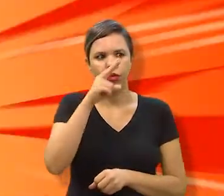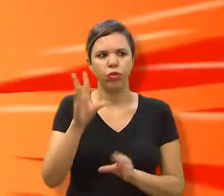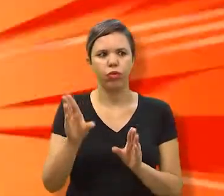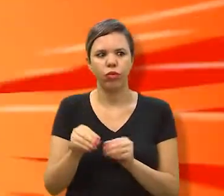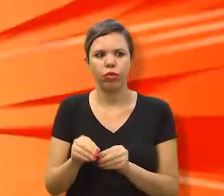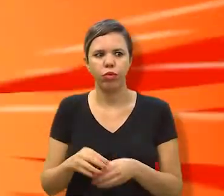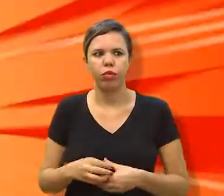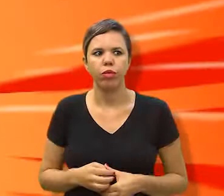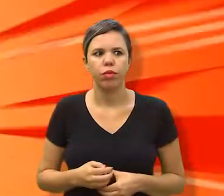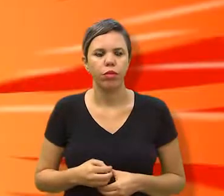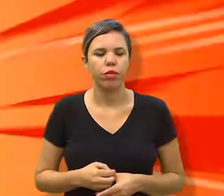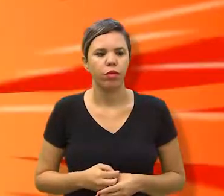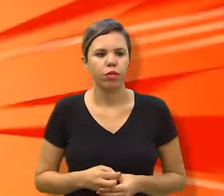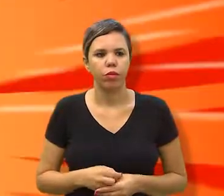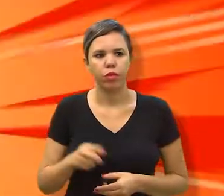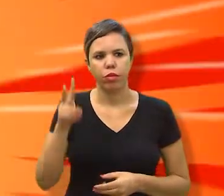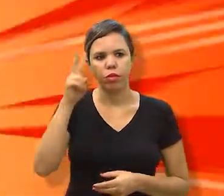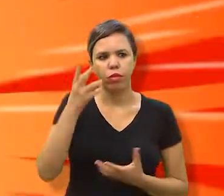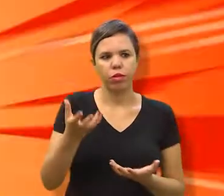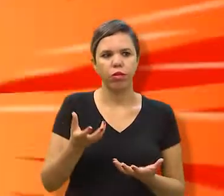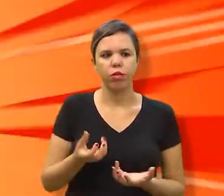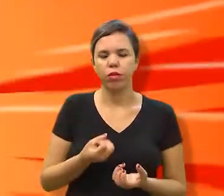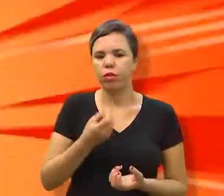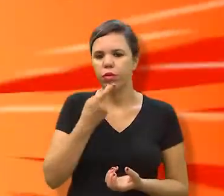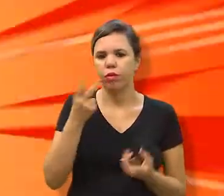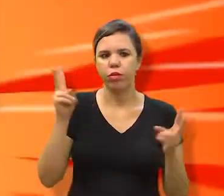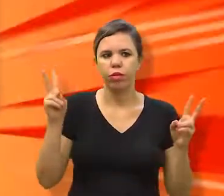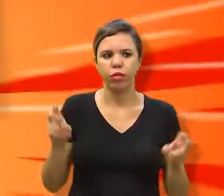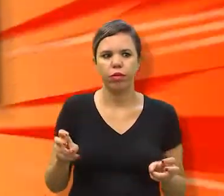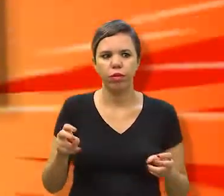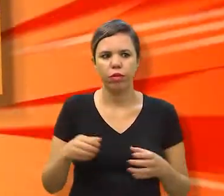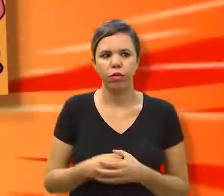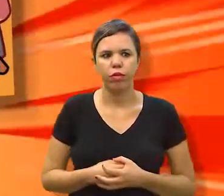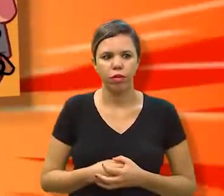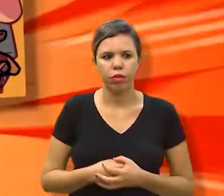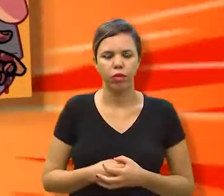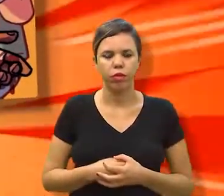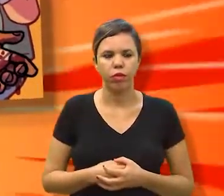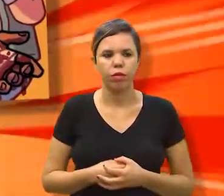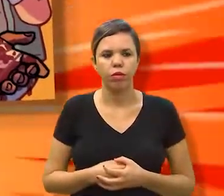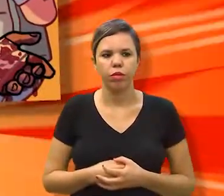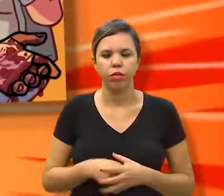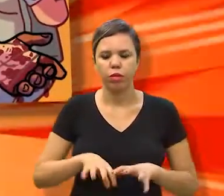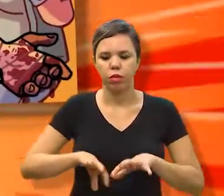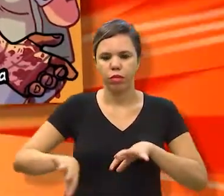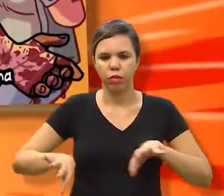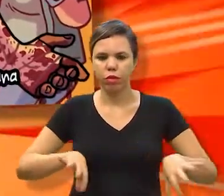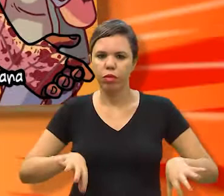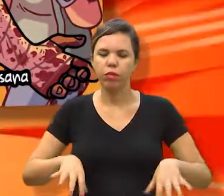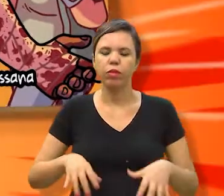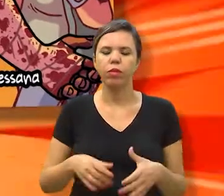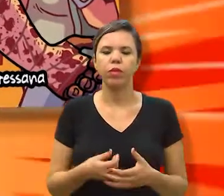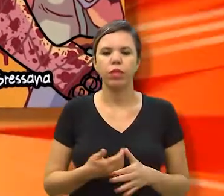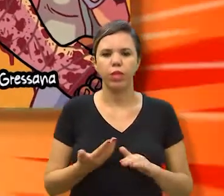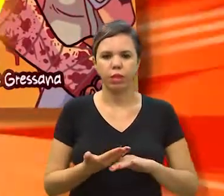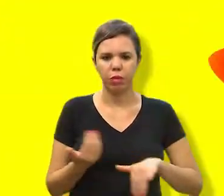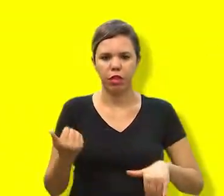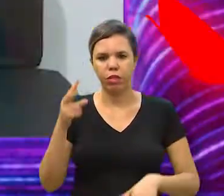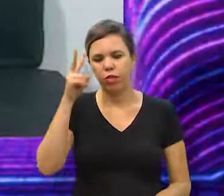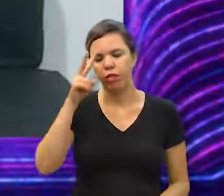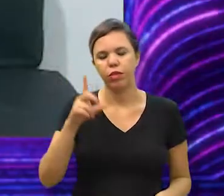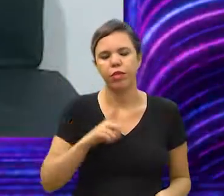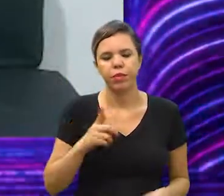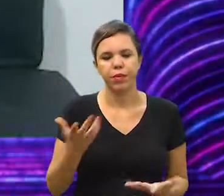fecha o volume. Mas a história que a gente queria contar, os desmembramentos que a gente queria trazer para essa